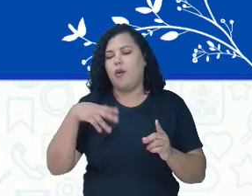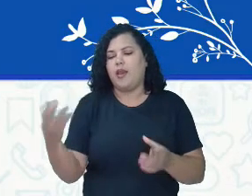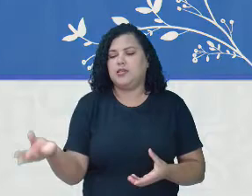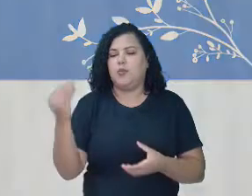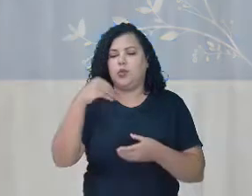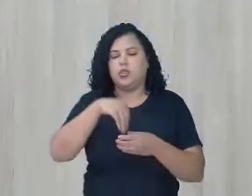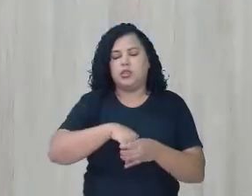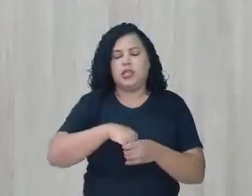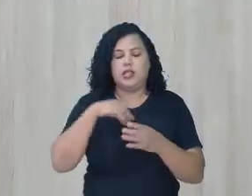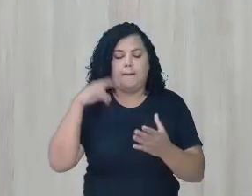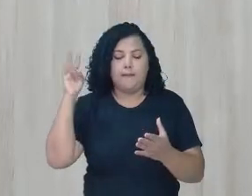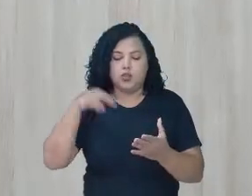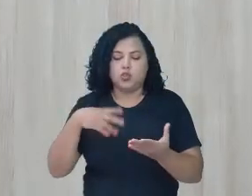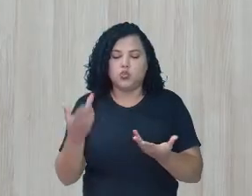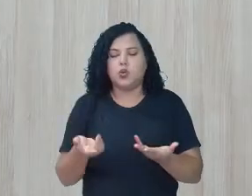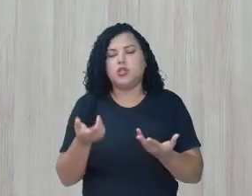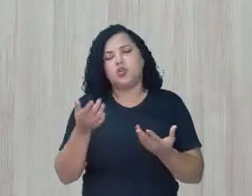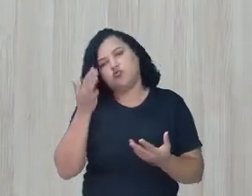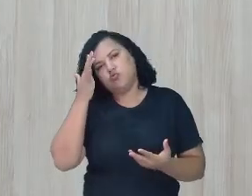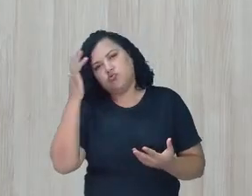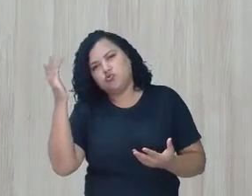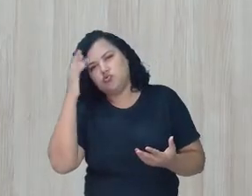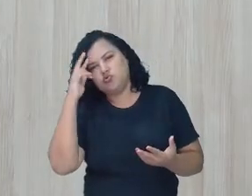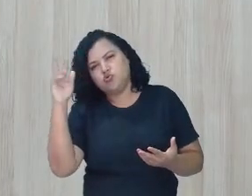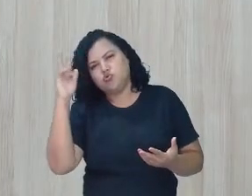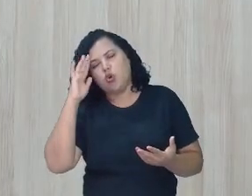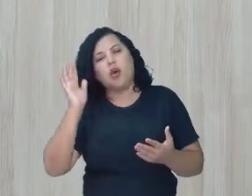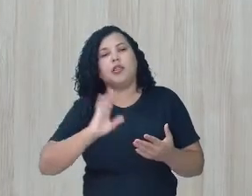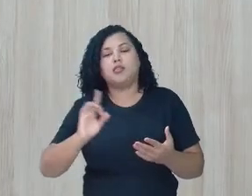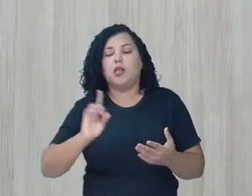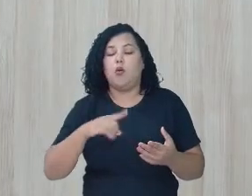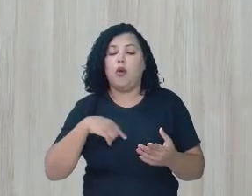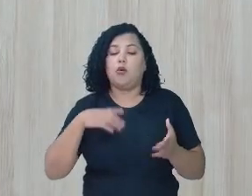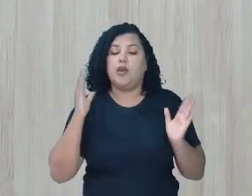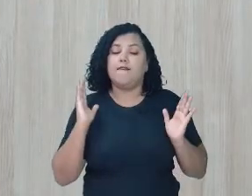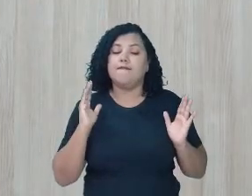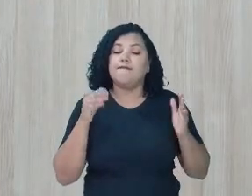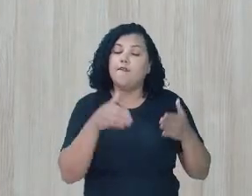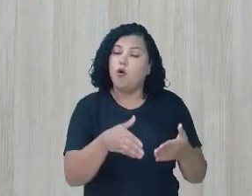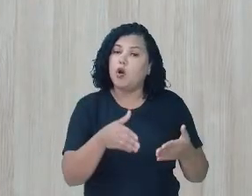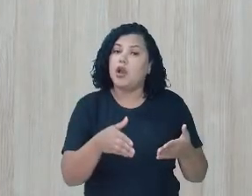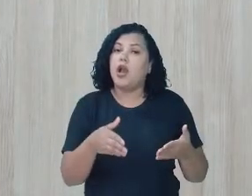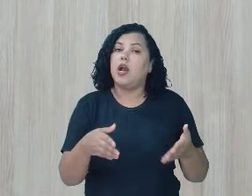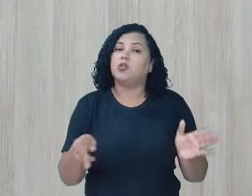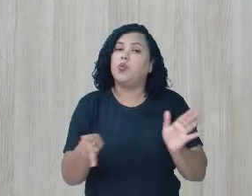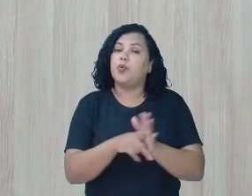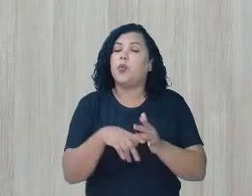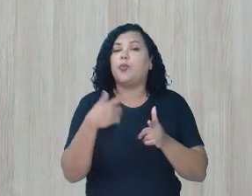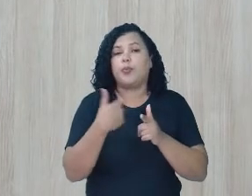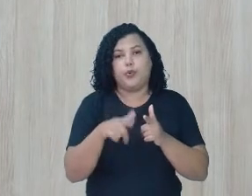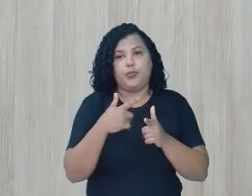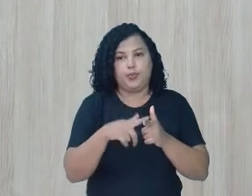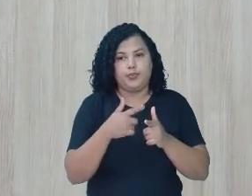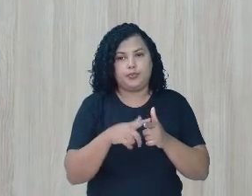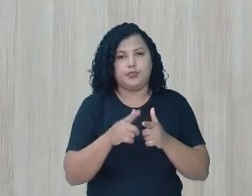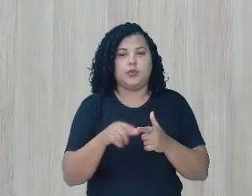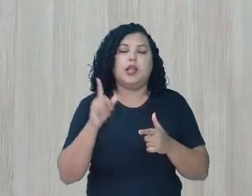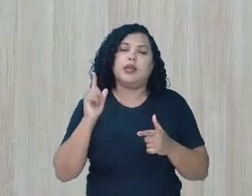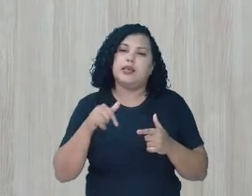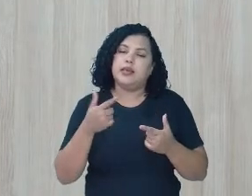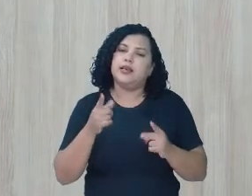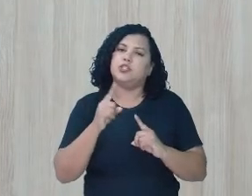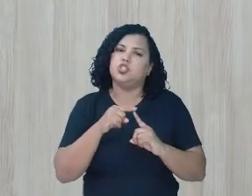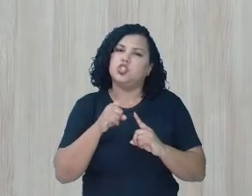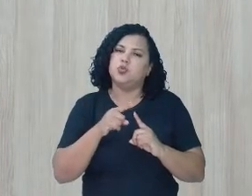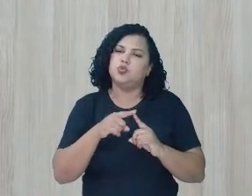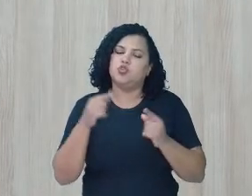o indivíduo que está lendo dentro de uma narrativa, e sim apontar especificamente uma problemática. E esse tipo